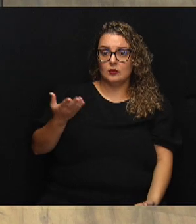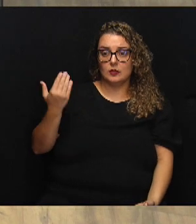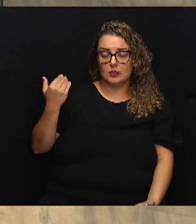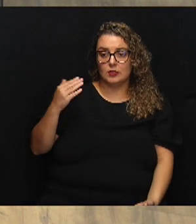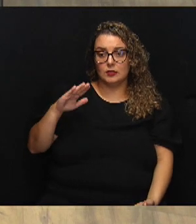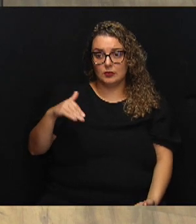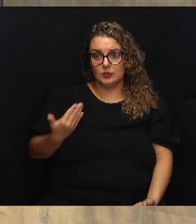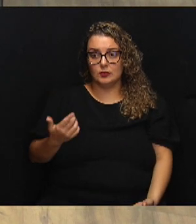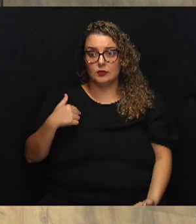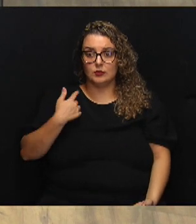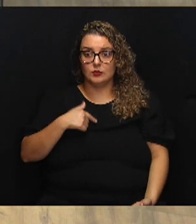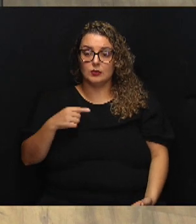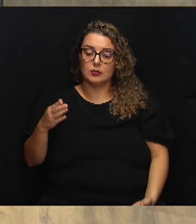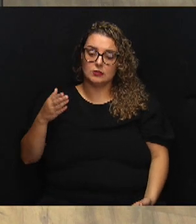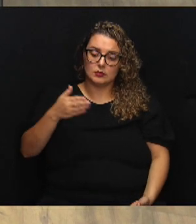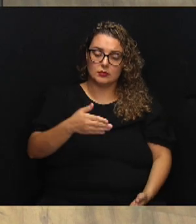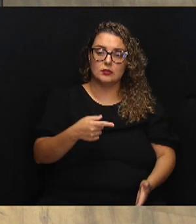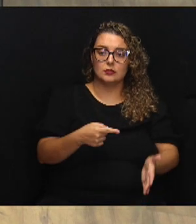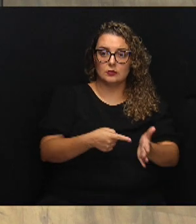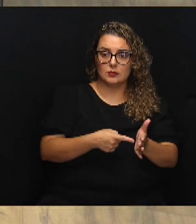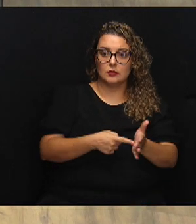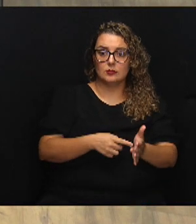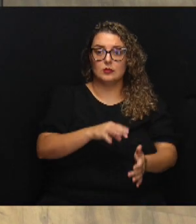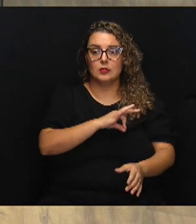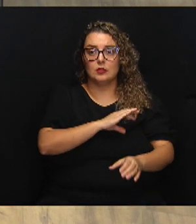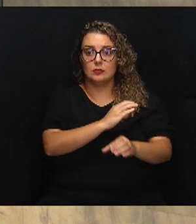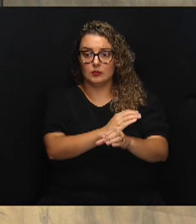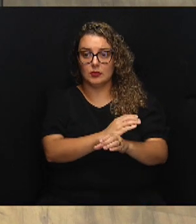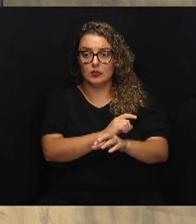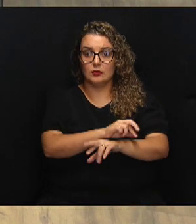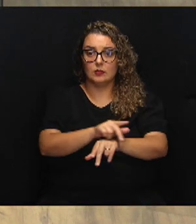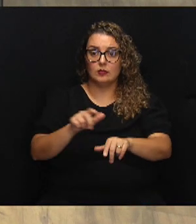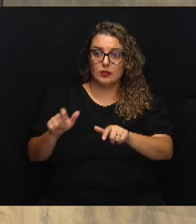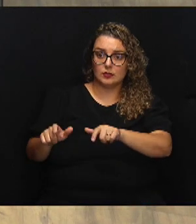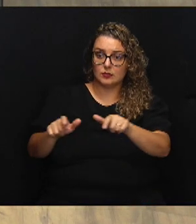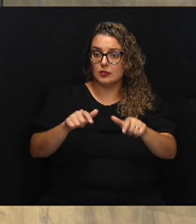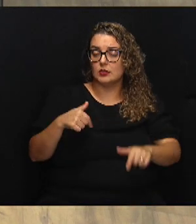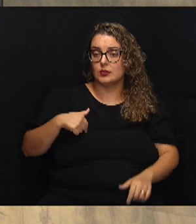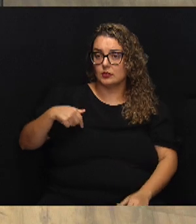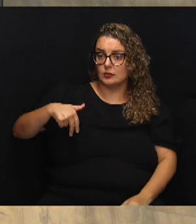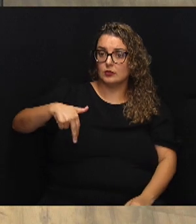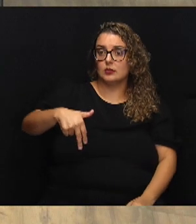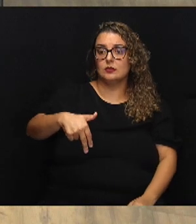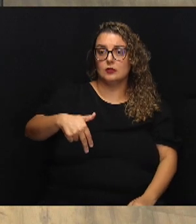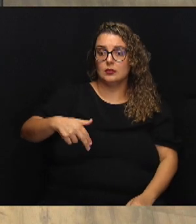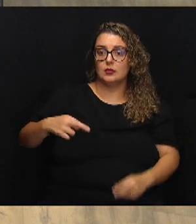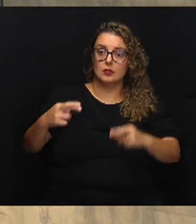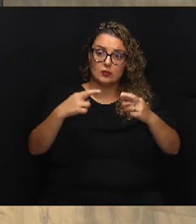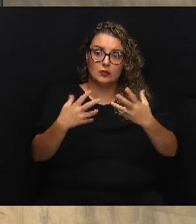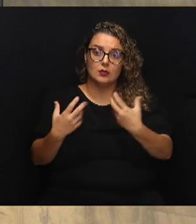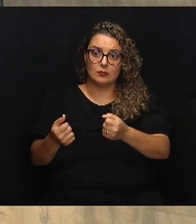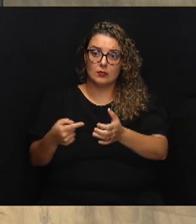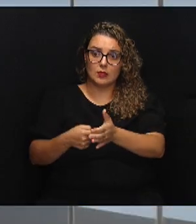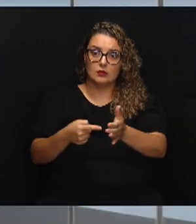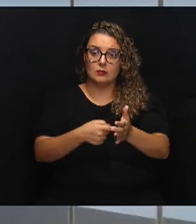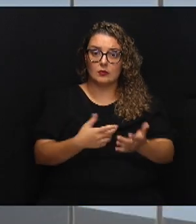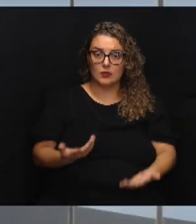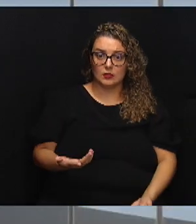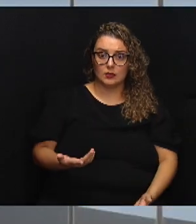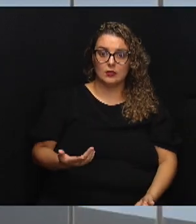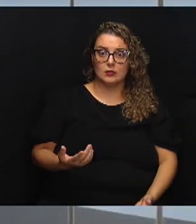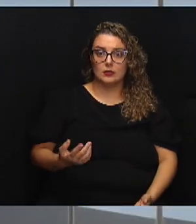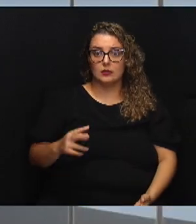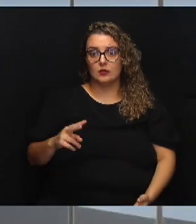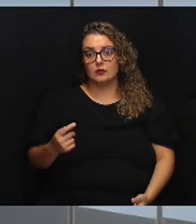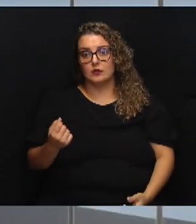ia em denúncias pela Polícia Civil, muitos lugares que eu ia, a fiscalização também recebia a mesma denúncia. Então, vez ou outra, a gente